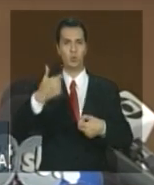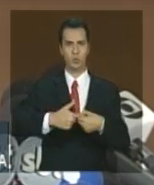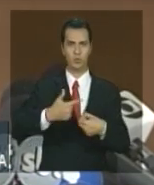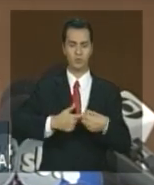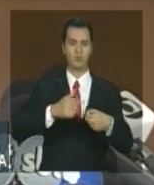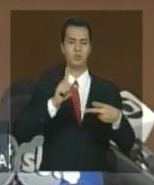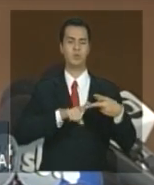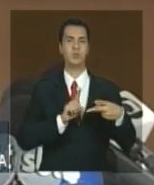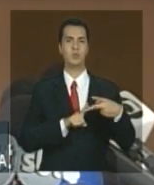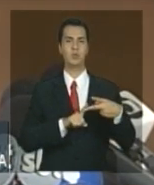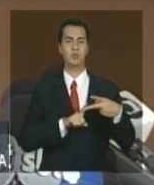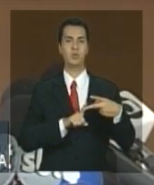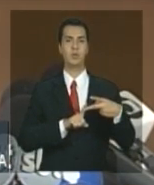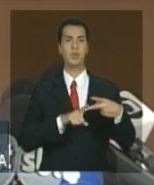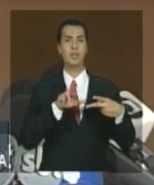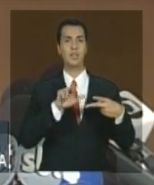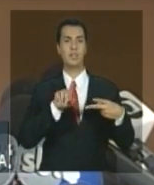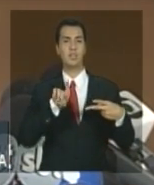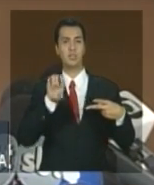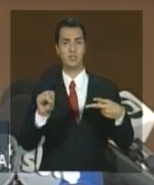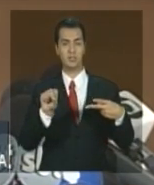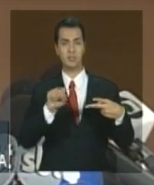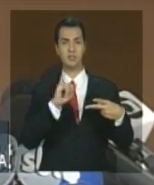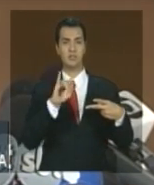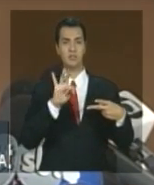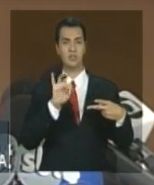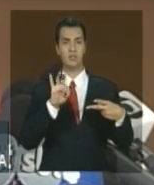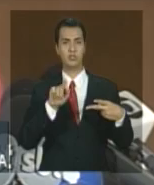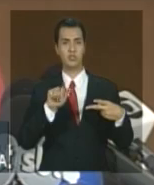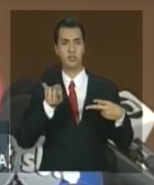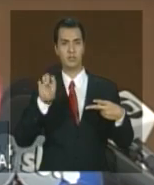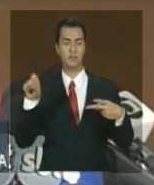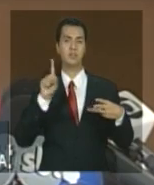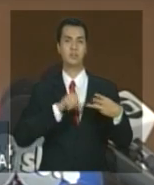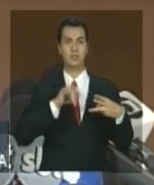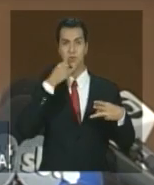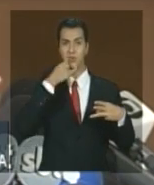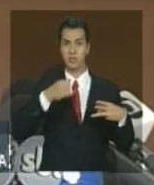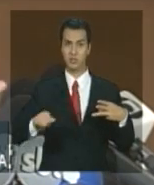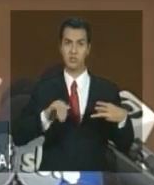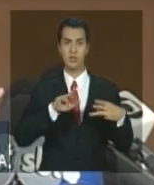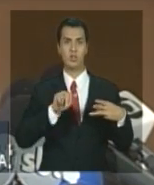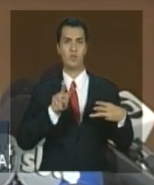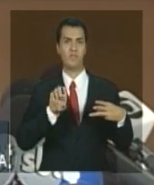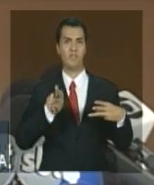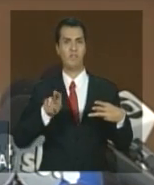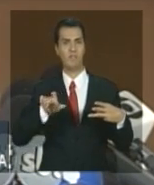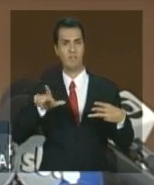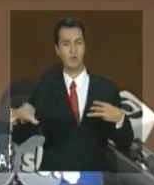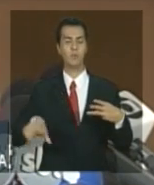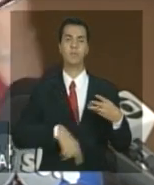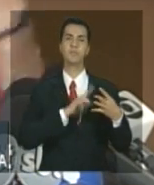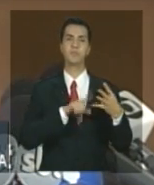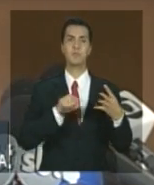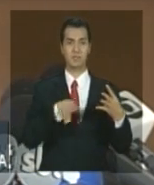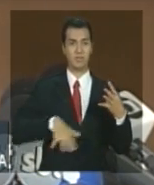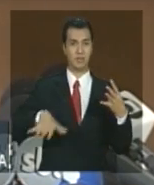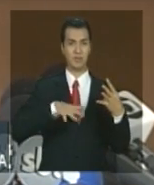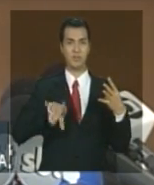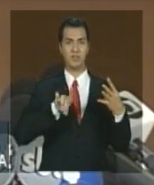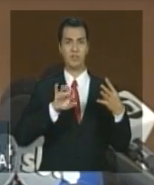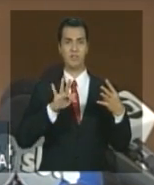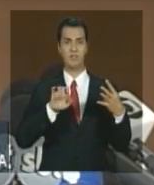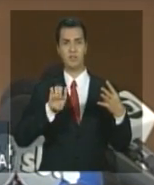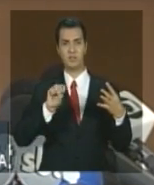tal do smart grid, as energias renováveis todas, as nossas parcerias na área de defesa e